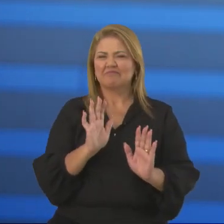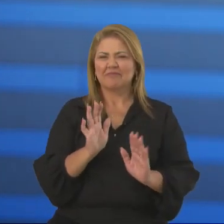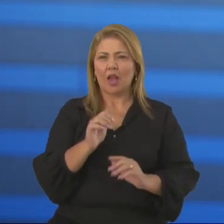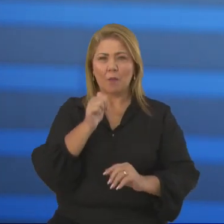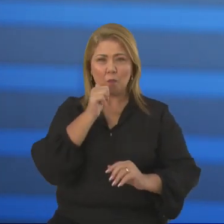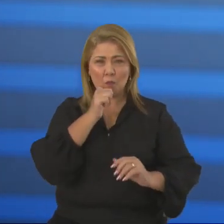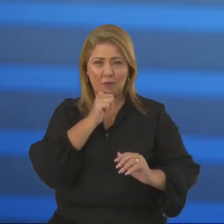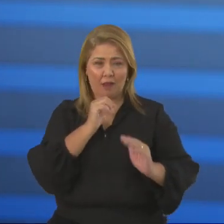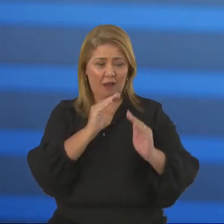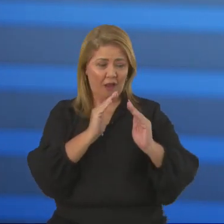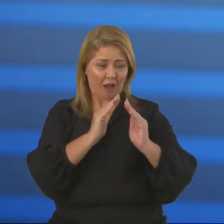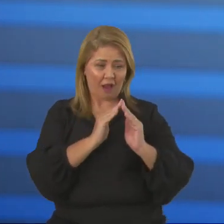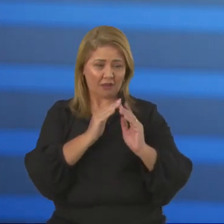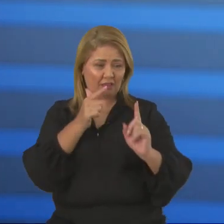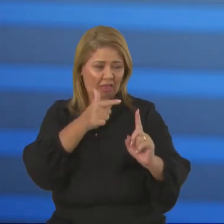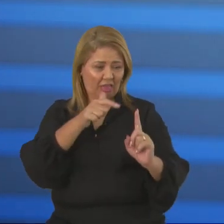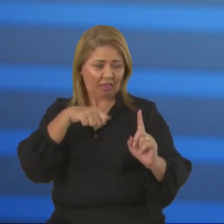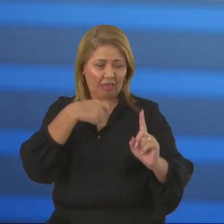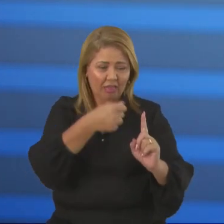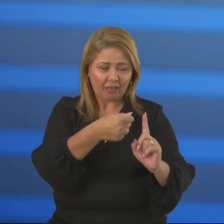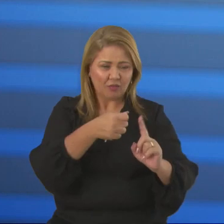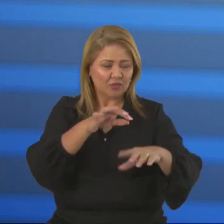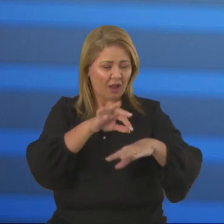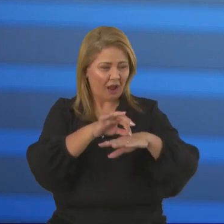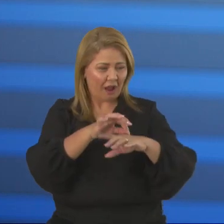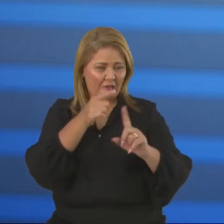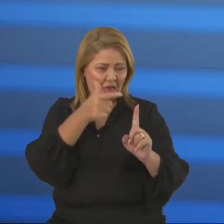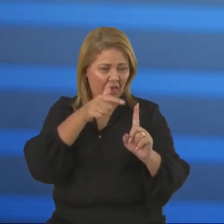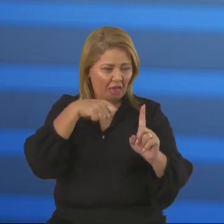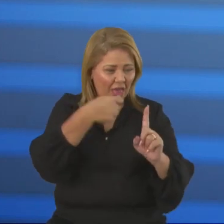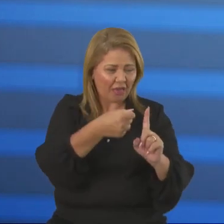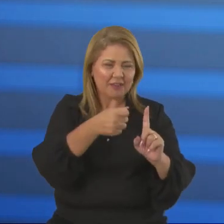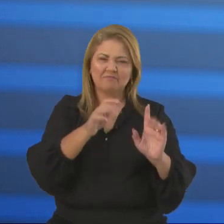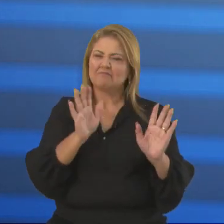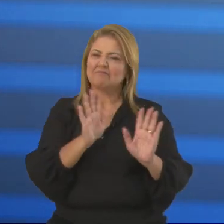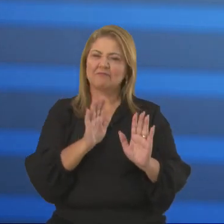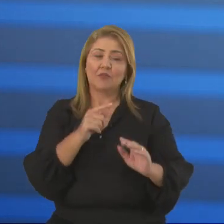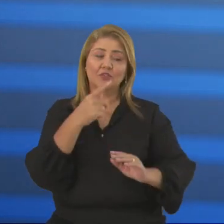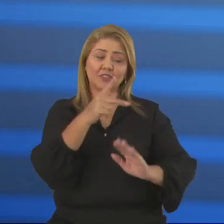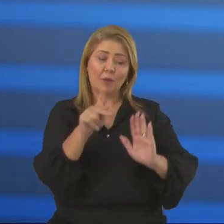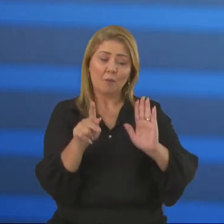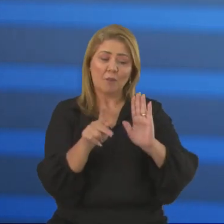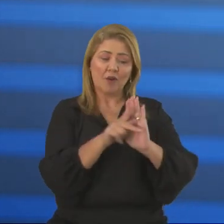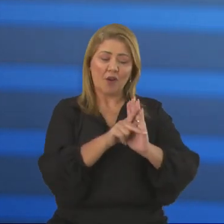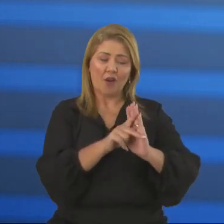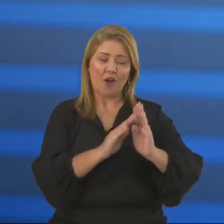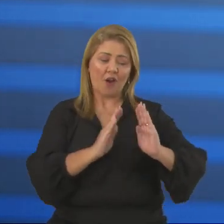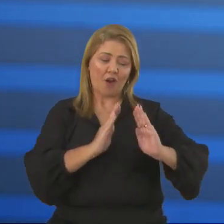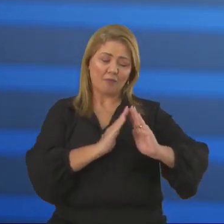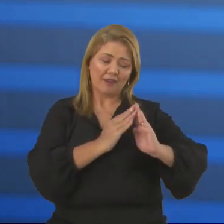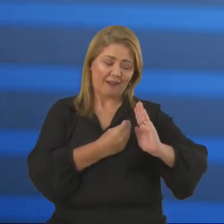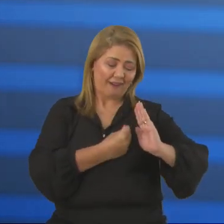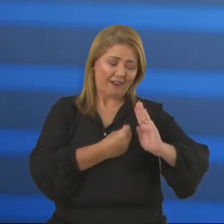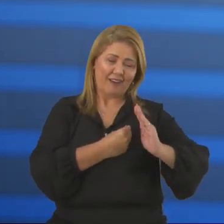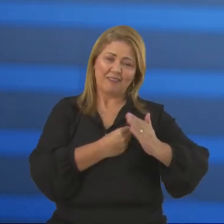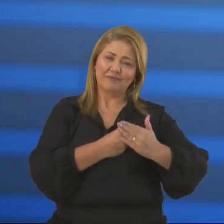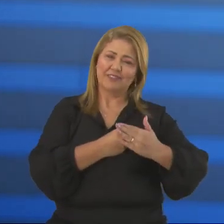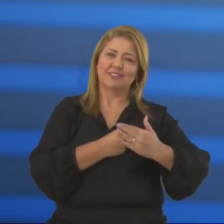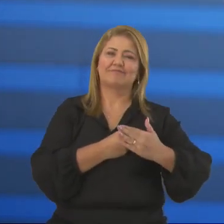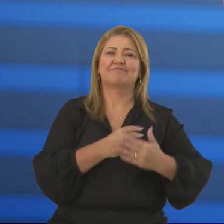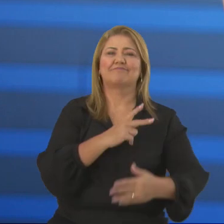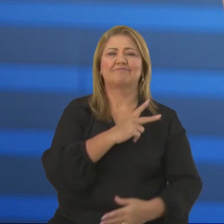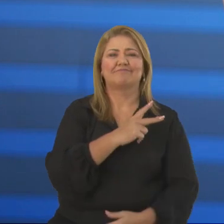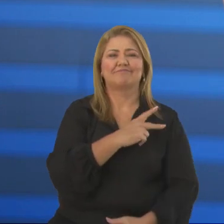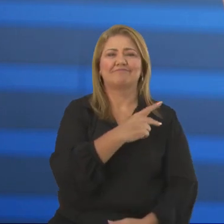te define, sua carne não te define, você é seu próprio lar.